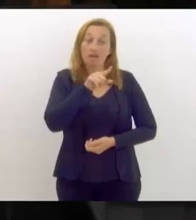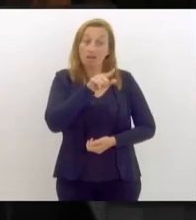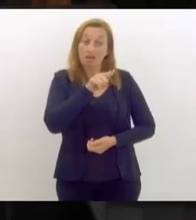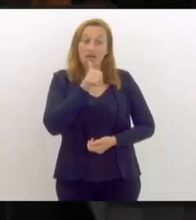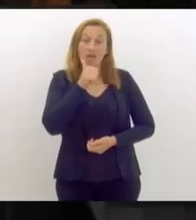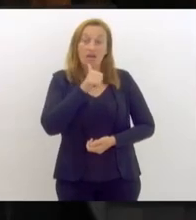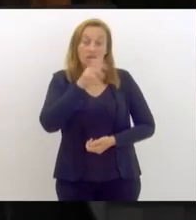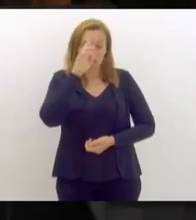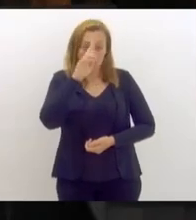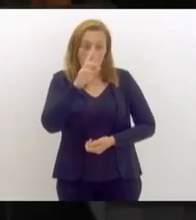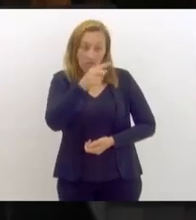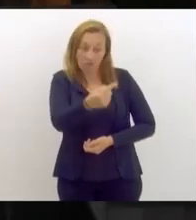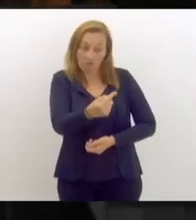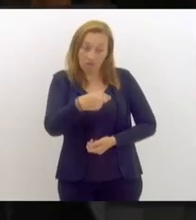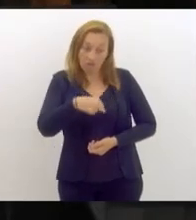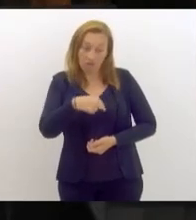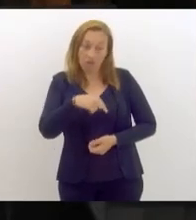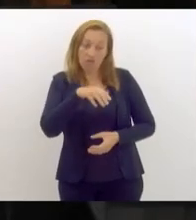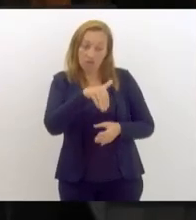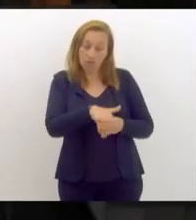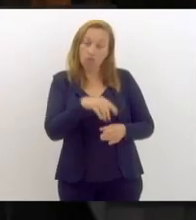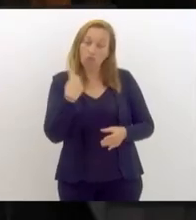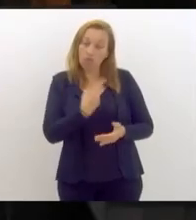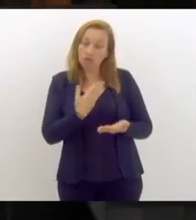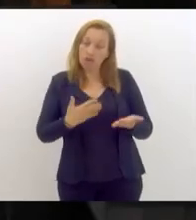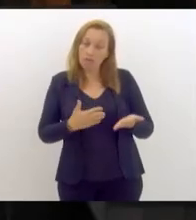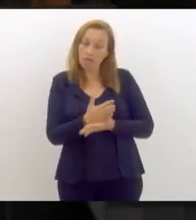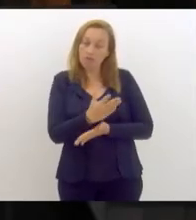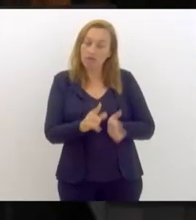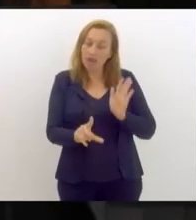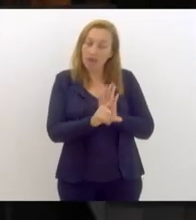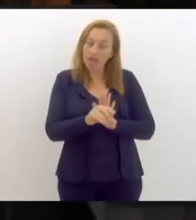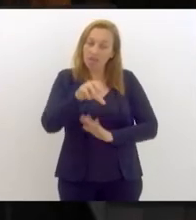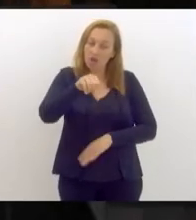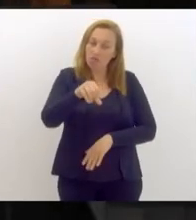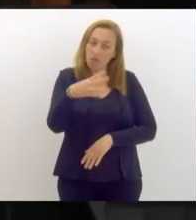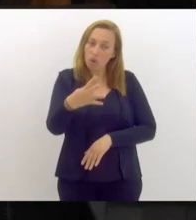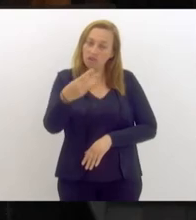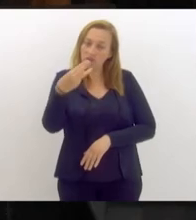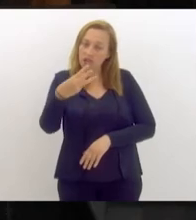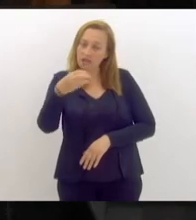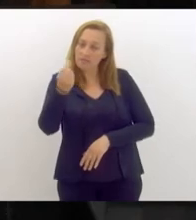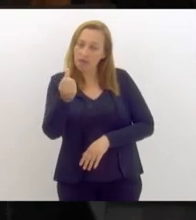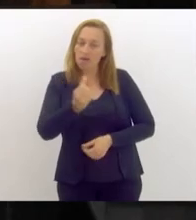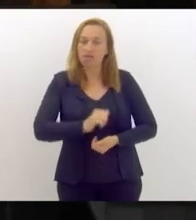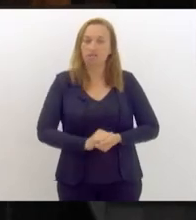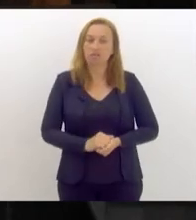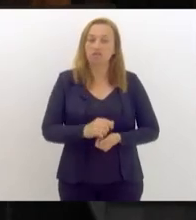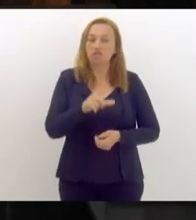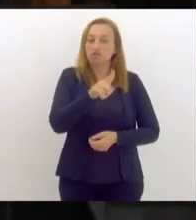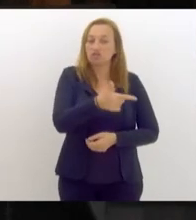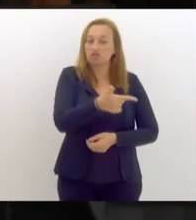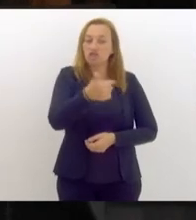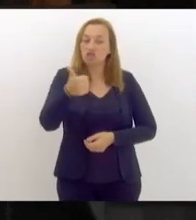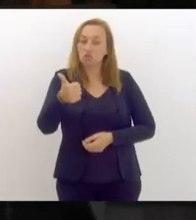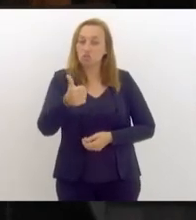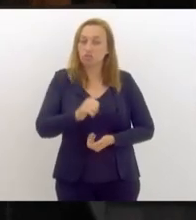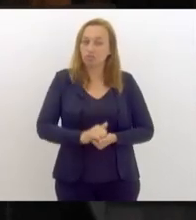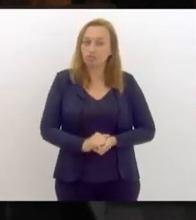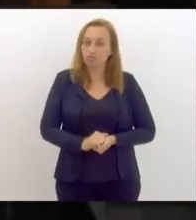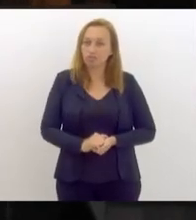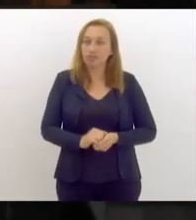votou aprovamos a lei 9436 de 21